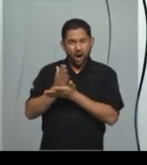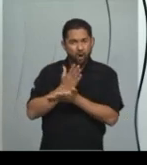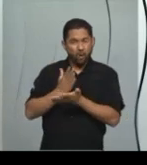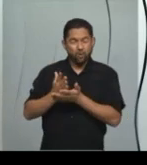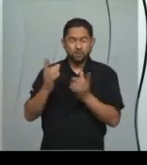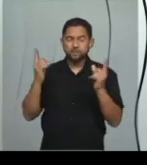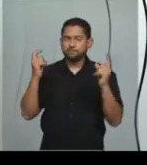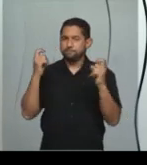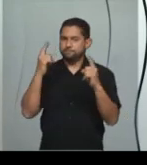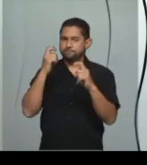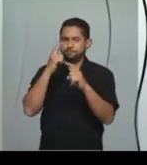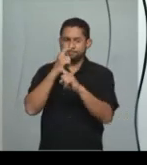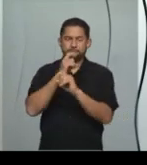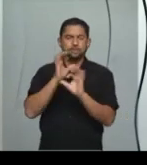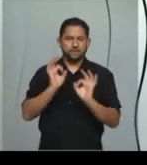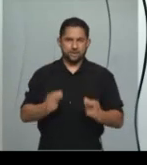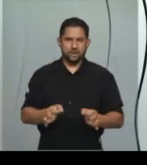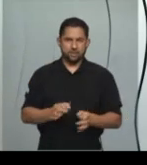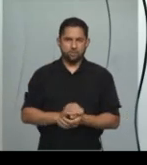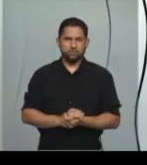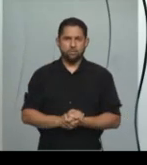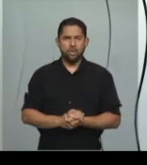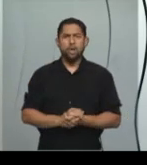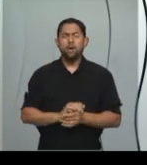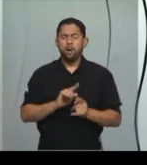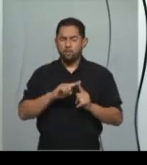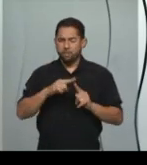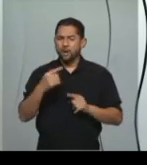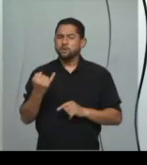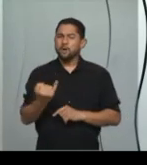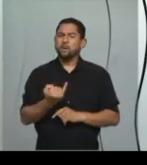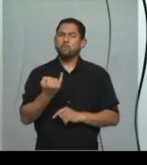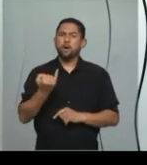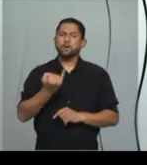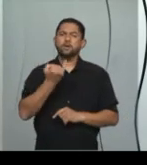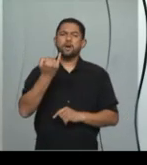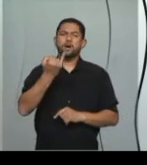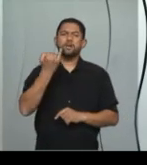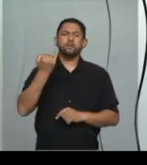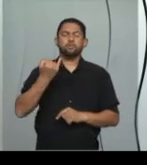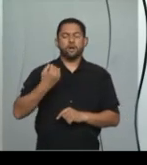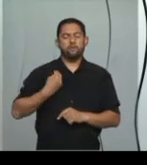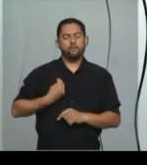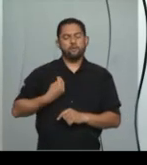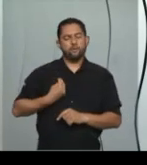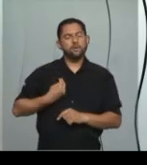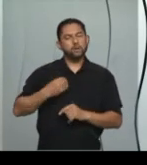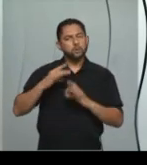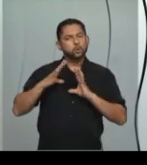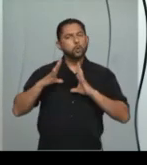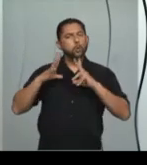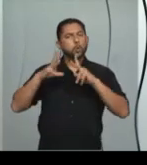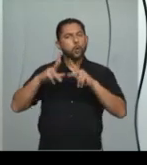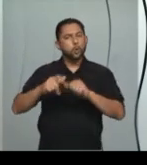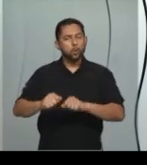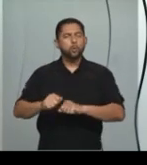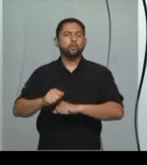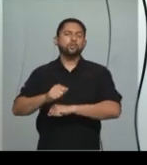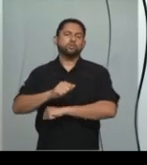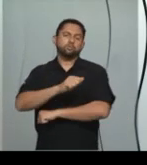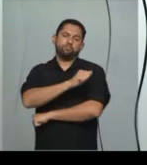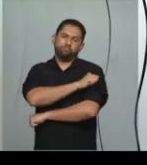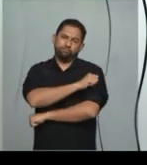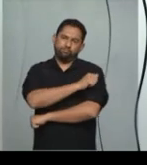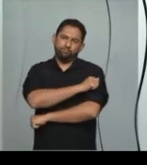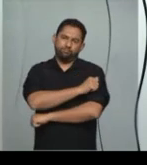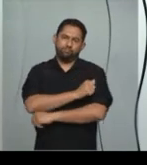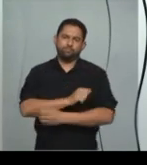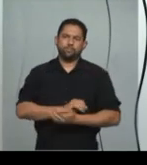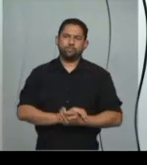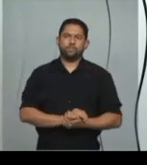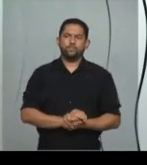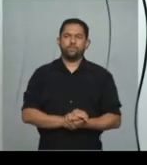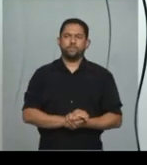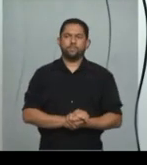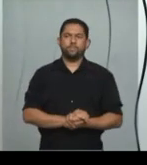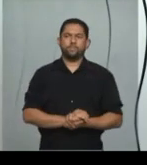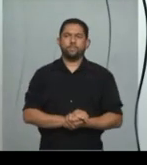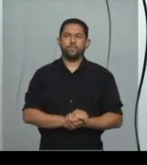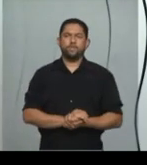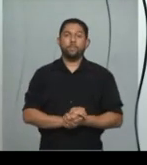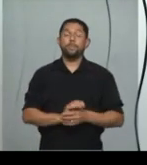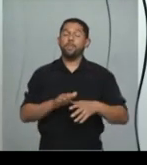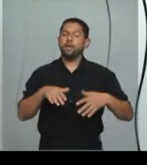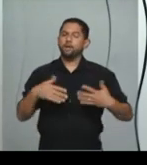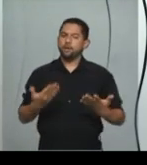vocês, mas é algo que será extremamente importante ao longo da vida de vocês. Bom, eu quero deixar